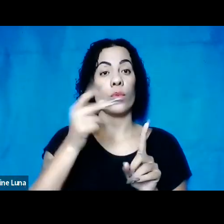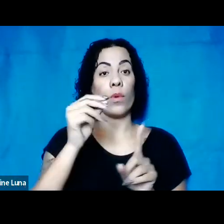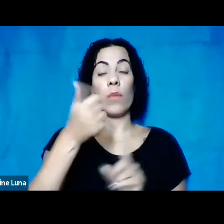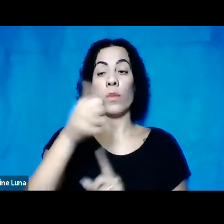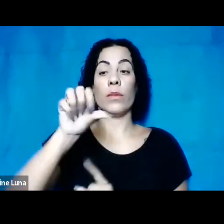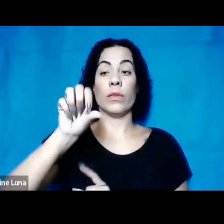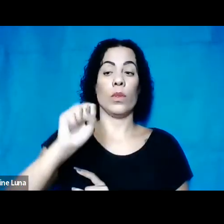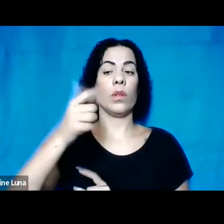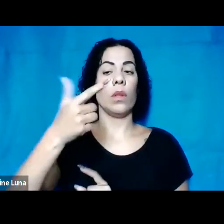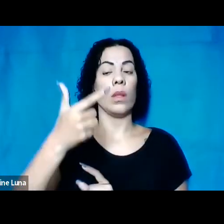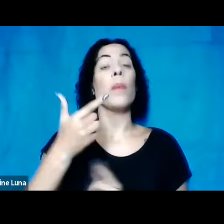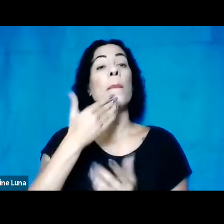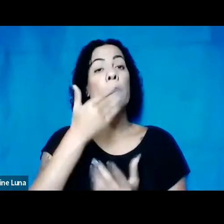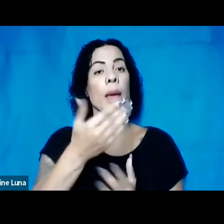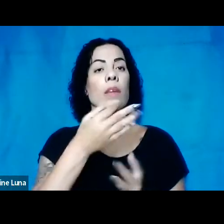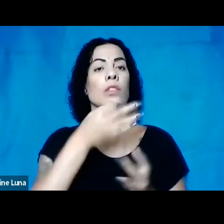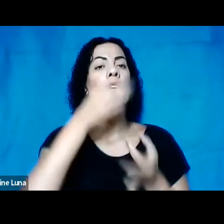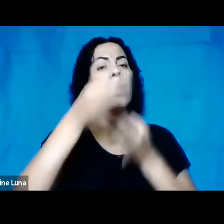editorial feito